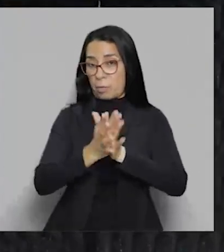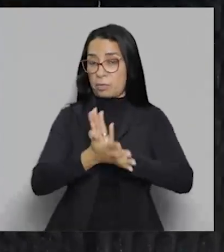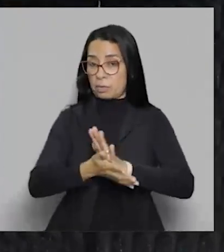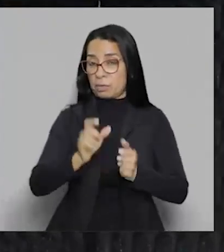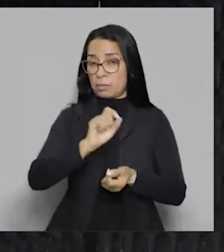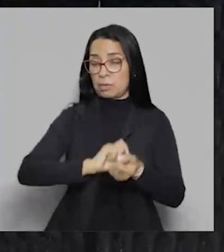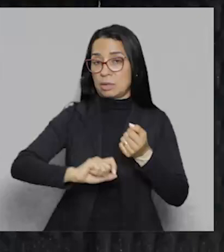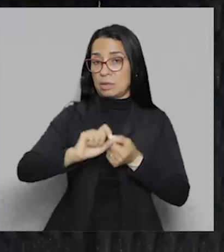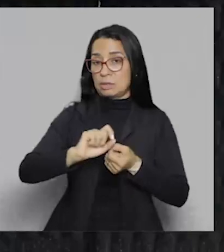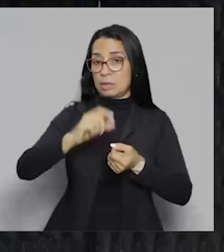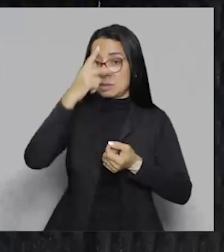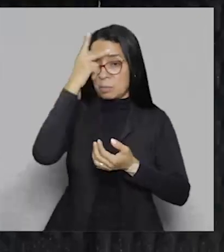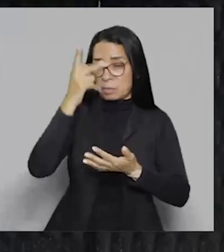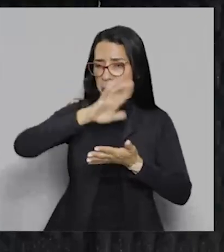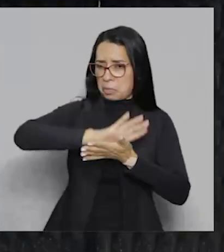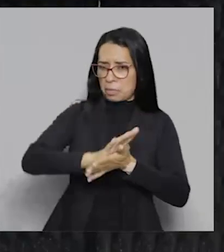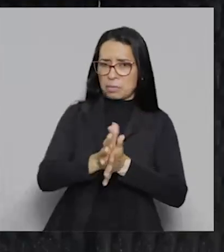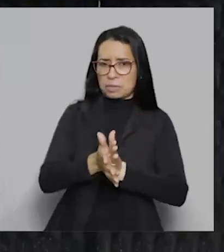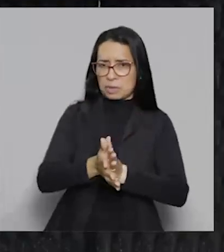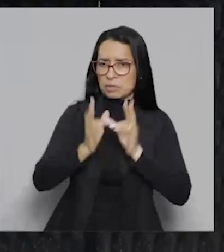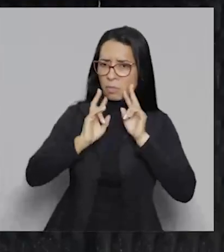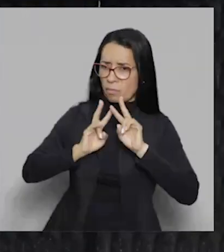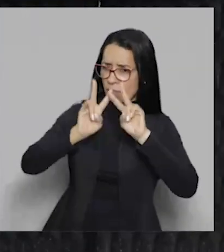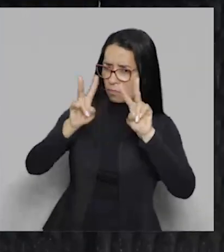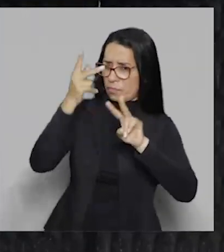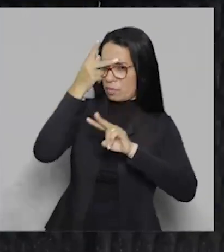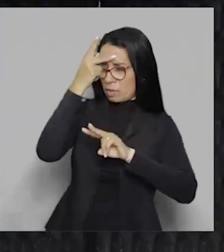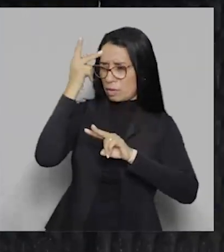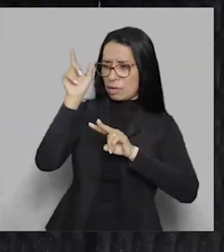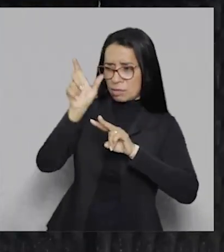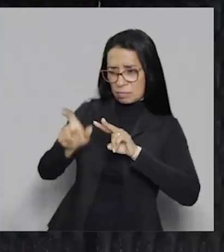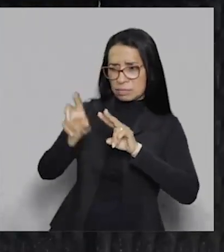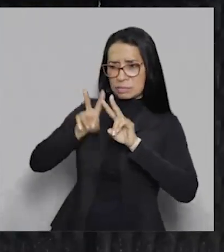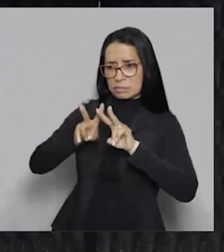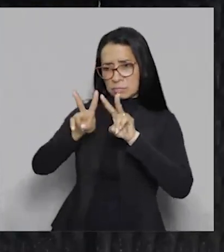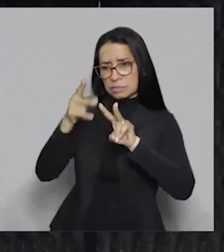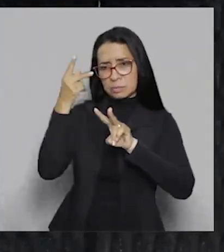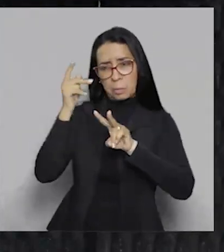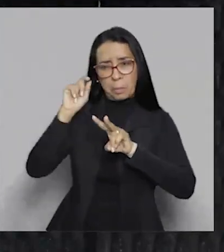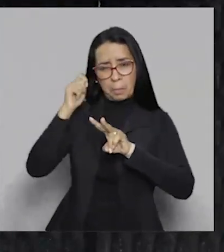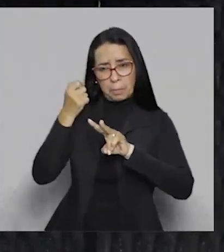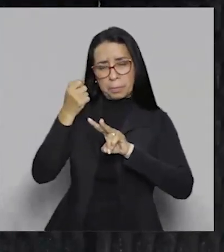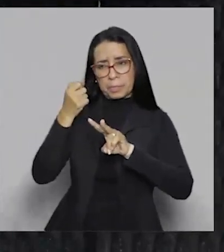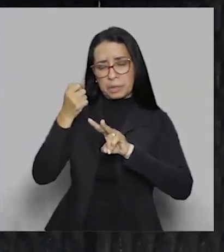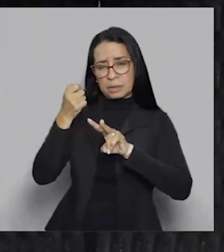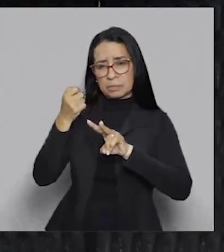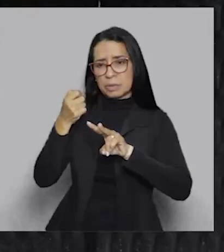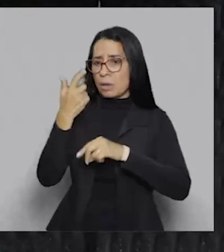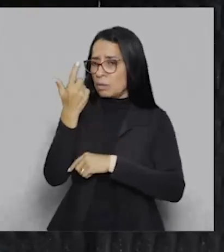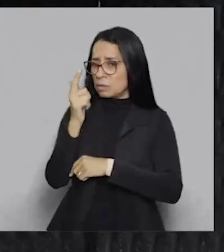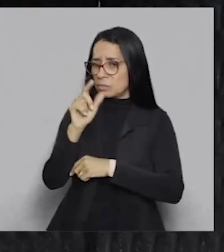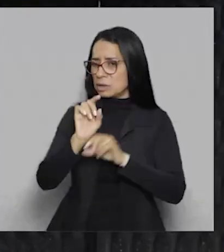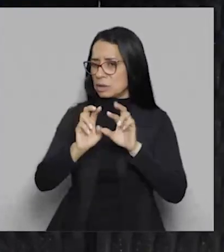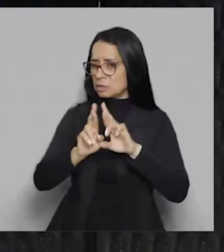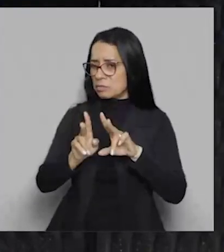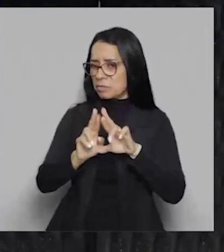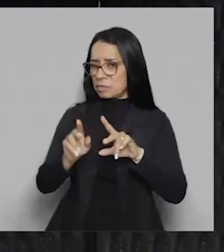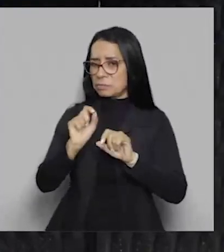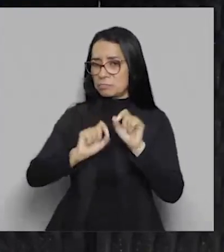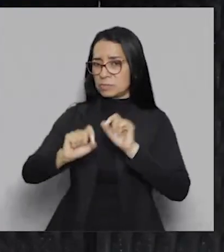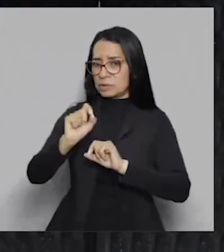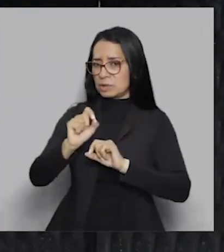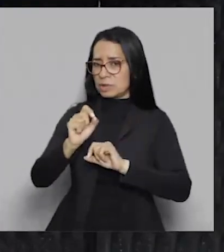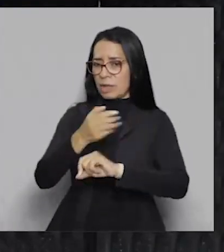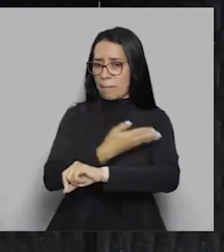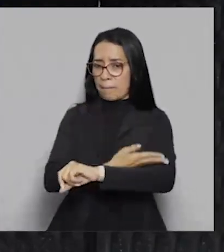as pessoas que são racistas vê as pessoas negras, olhou um negro, olhou todos, porque eles não têm diferença para quem é branco. Eita caramba,